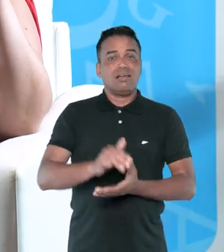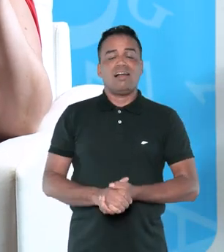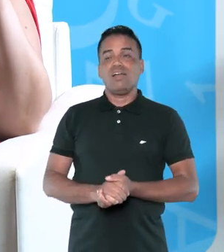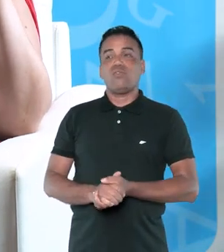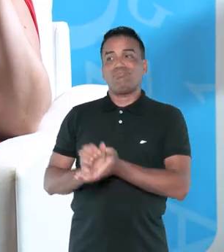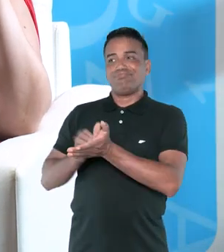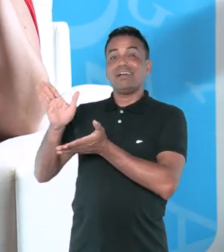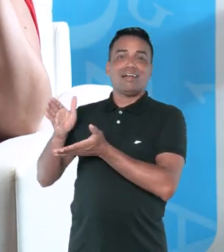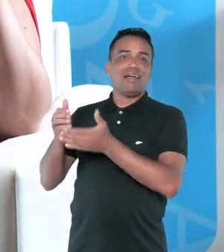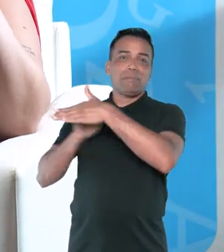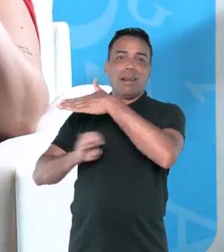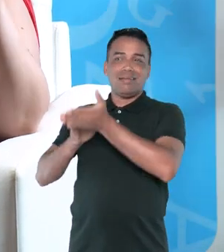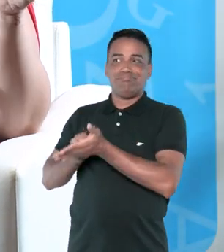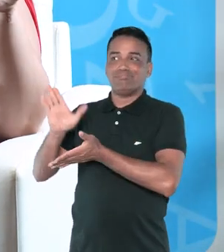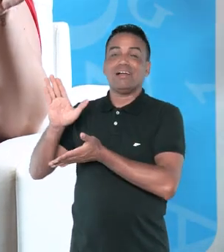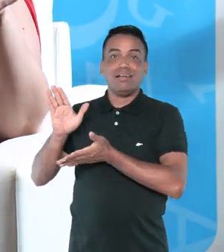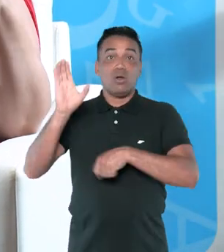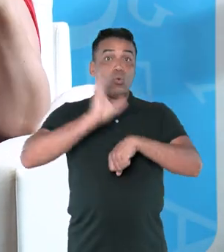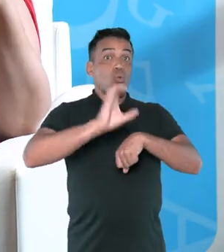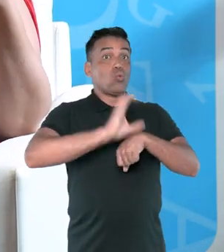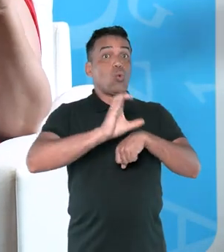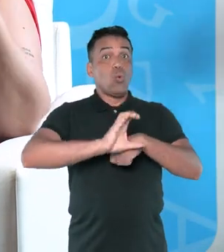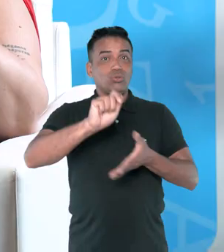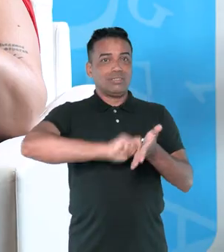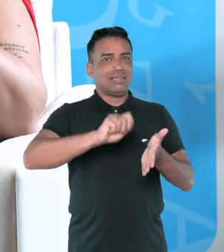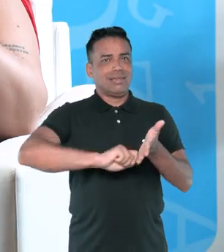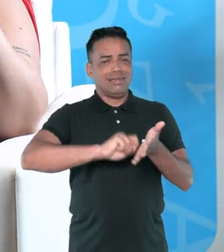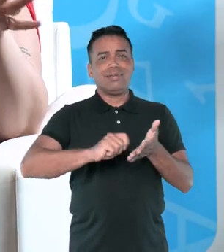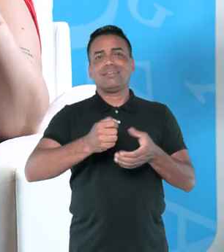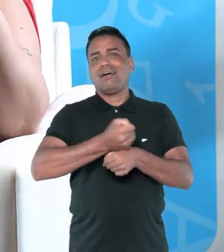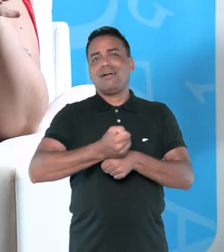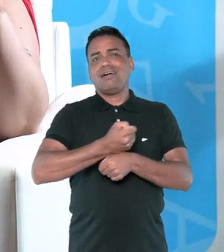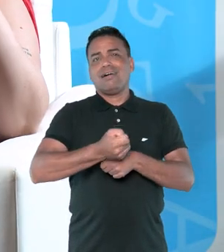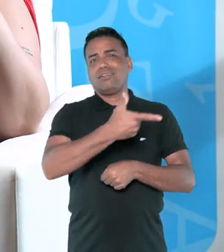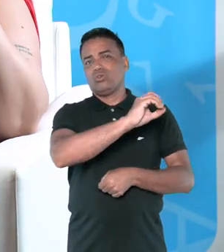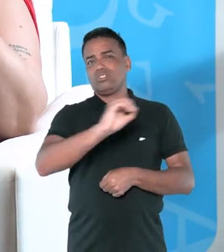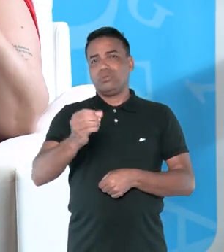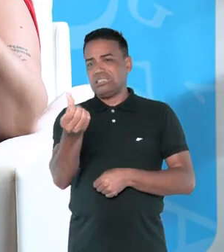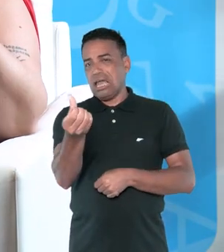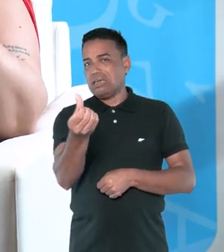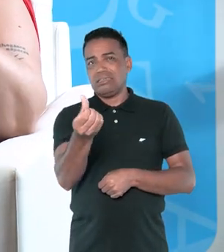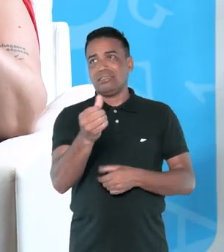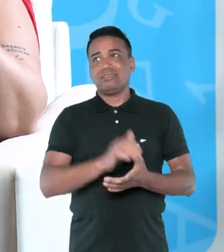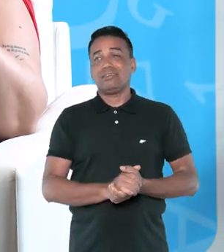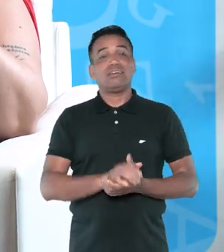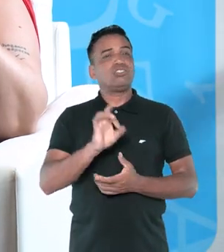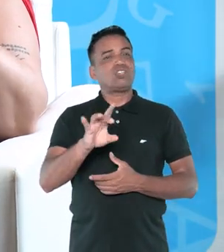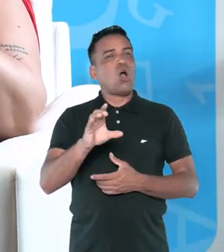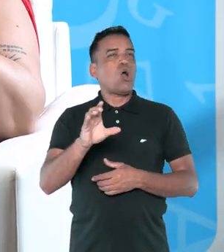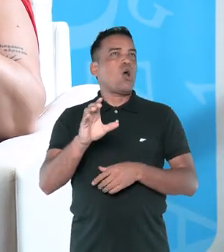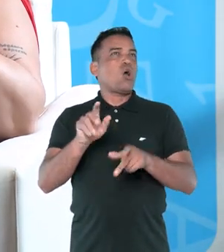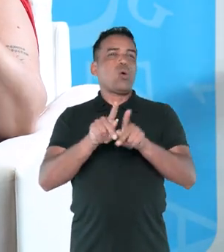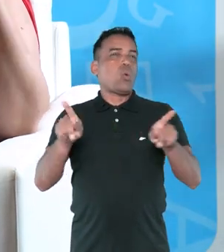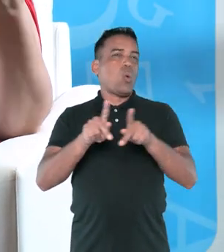demissão, e vou tentar fazer um curso de escrita. Isso era 2006, não existia nada de curso de escrita. Só existia o do professor Assis Brasil,